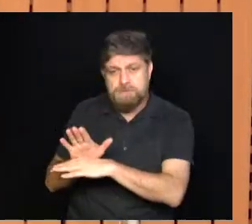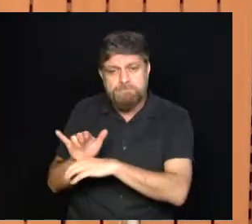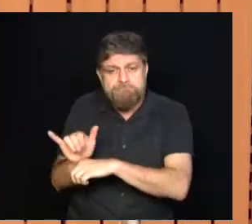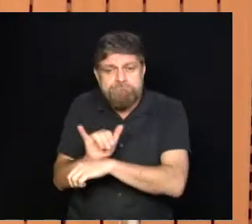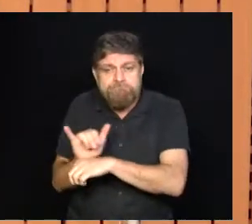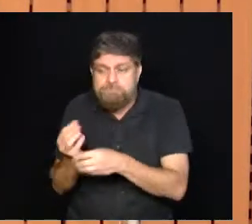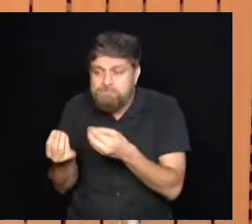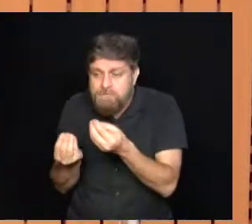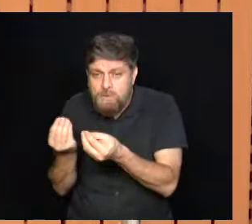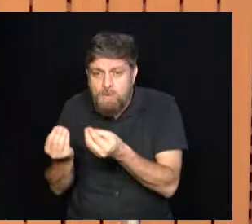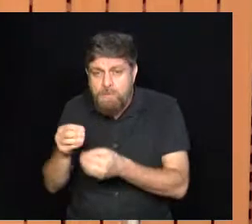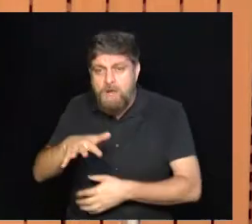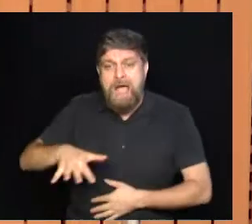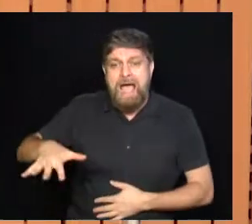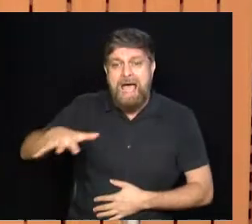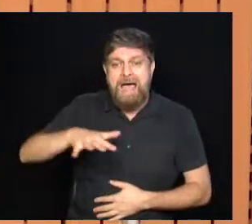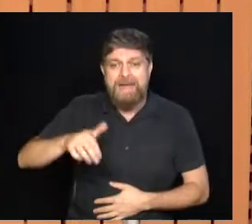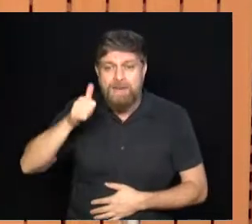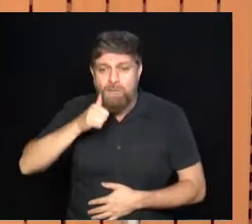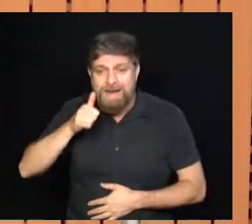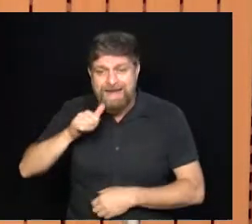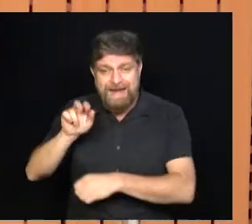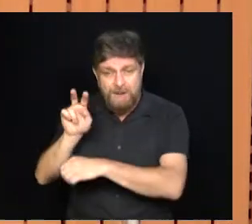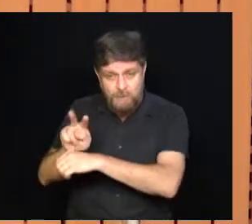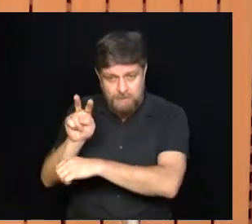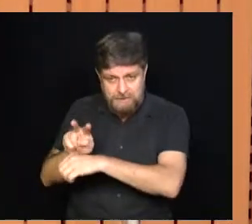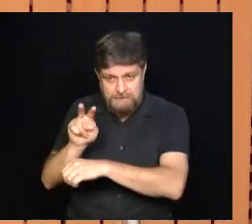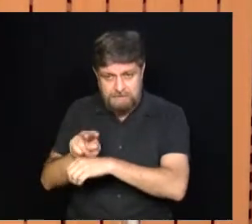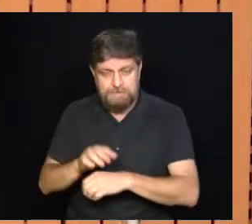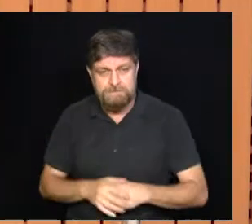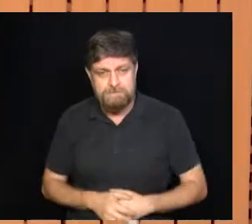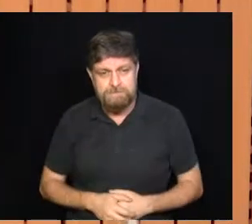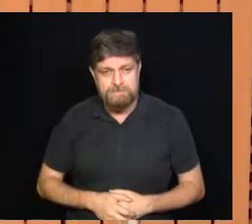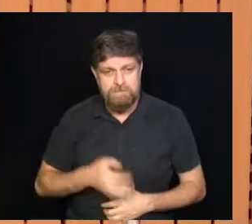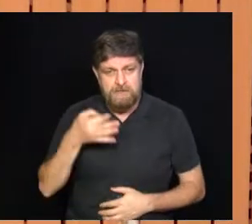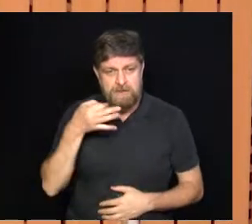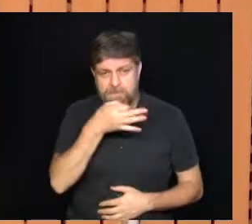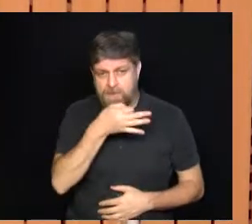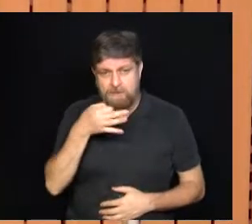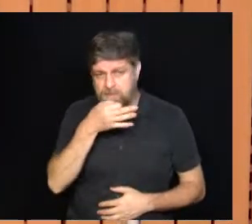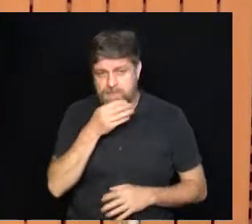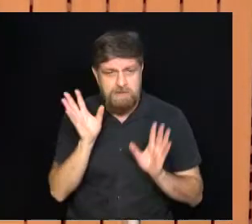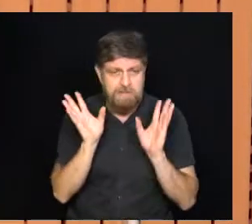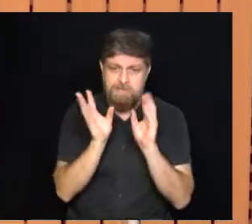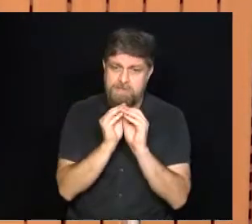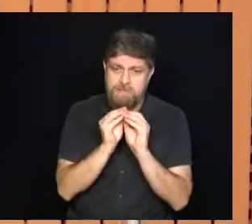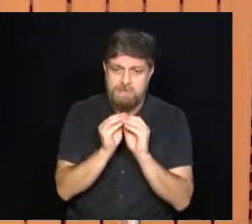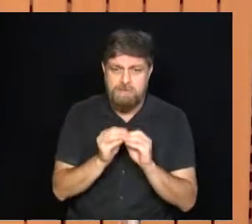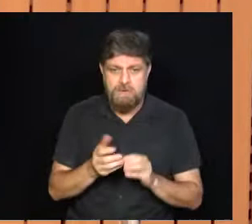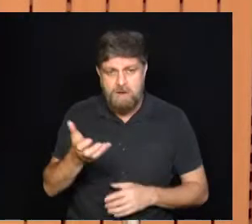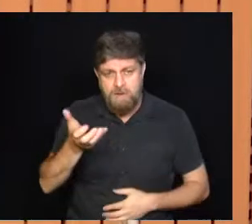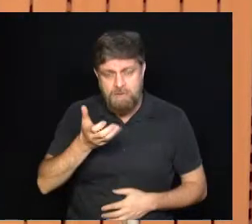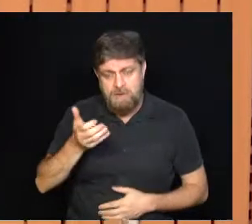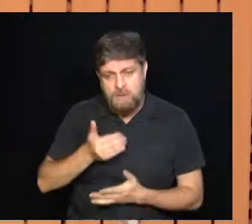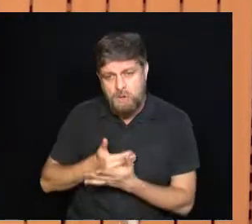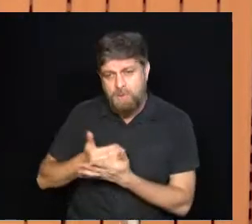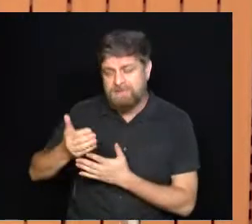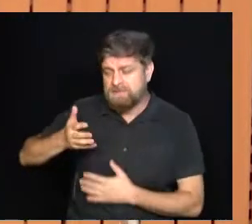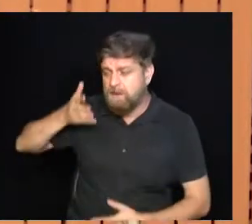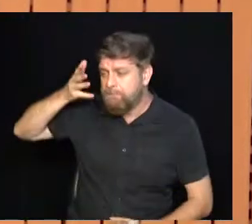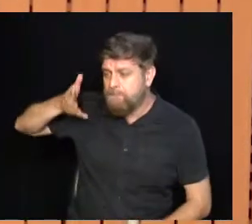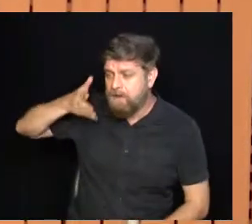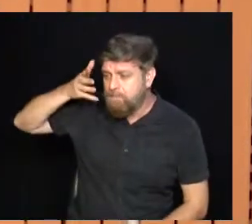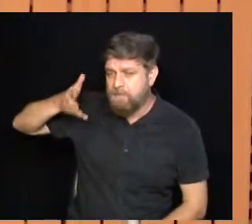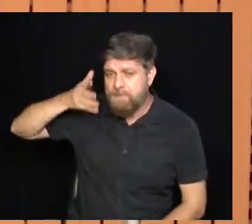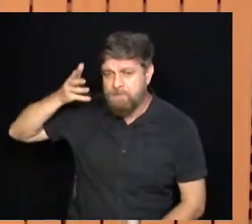toda essa rede de proteção. Acredito que a minha fala aqui vai ser muito breve, porque eu já quero passar já para a